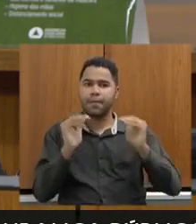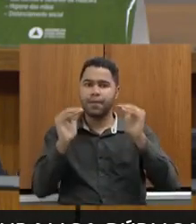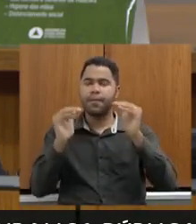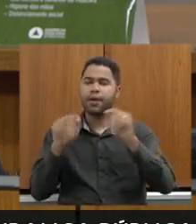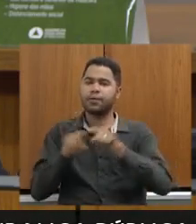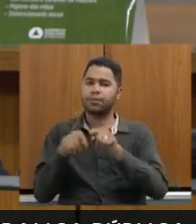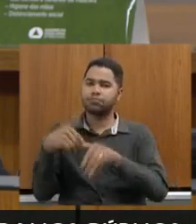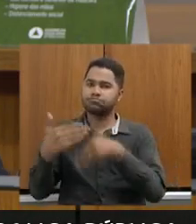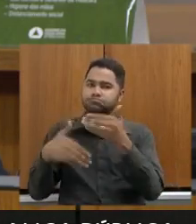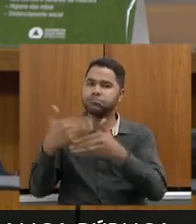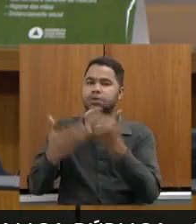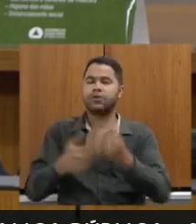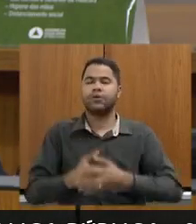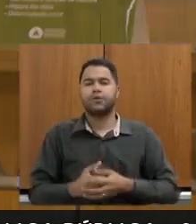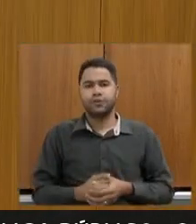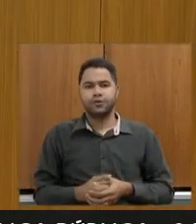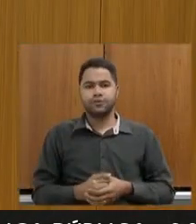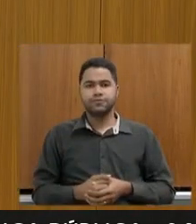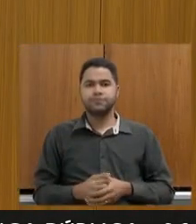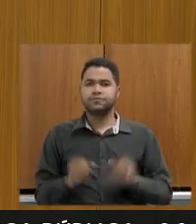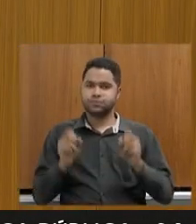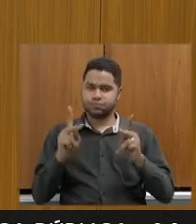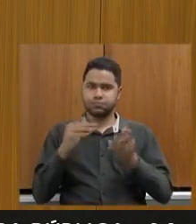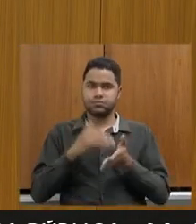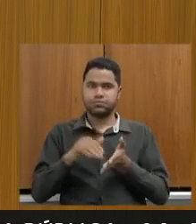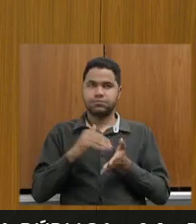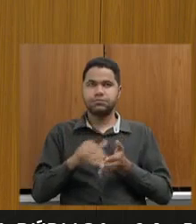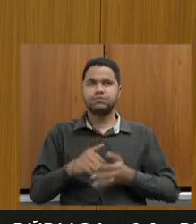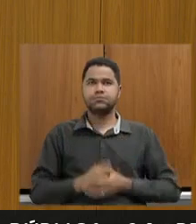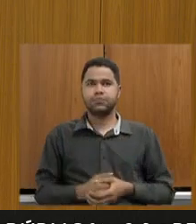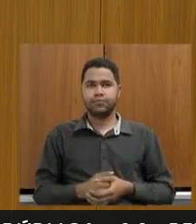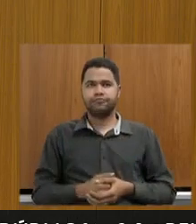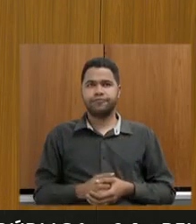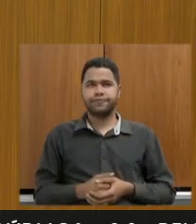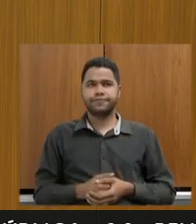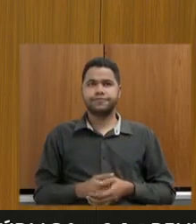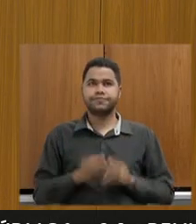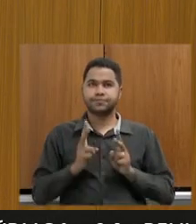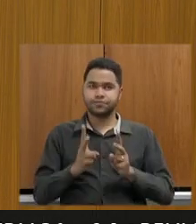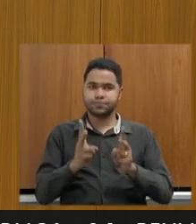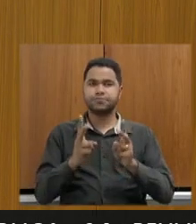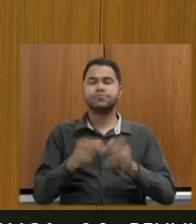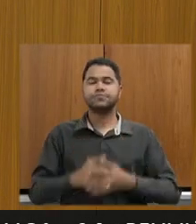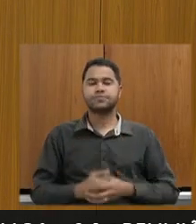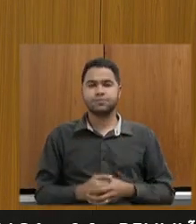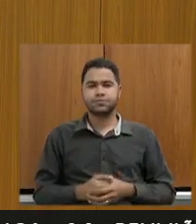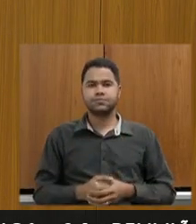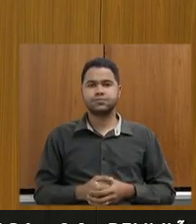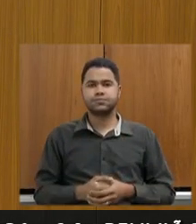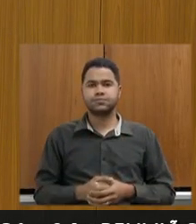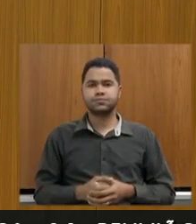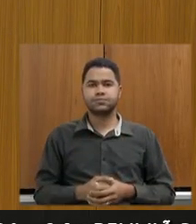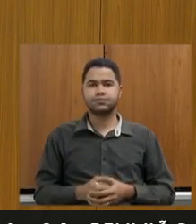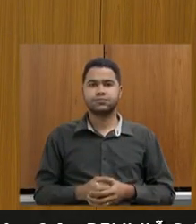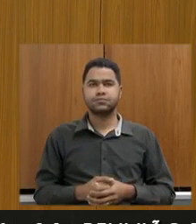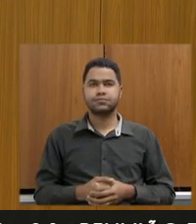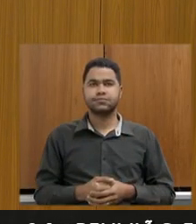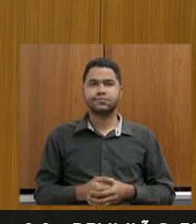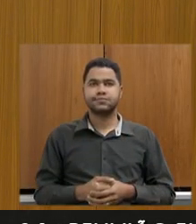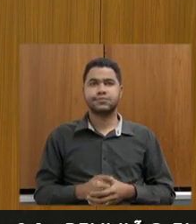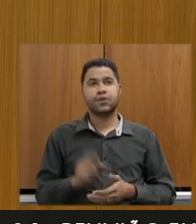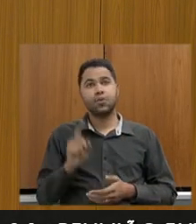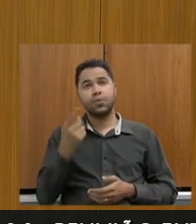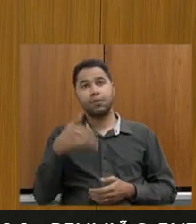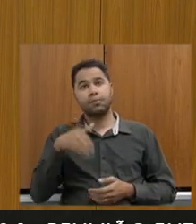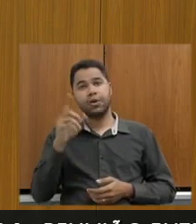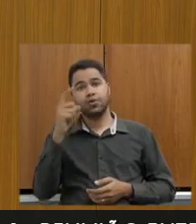progressões e o que você já tá é dando continuidade aqui e Tem umas